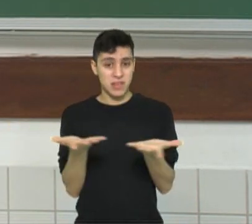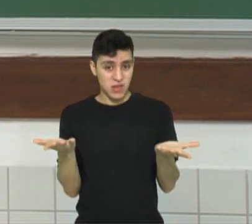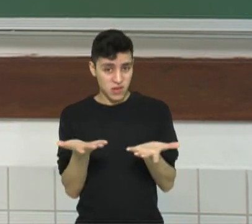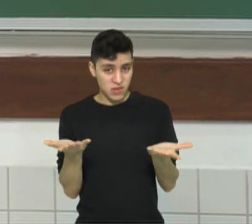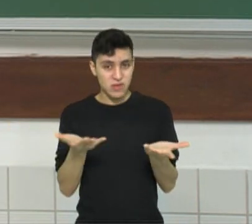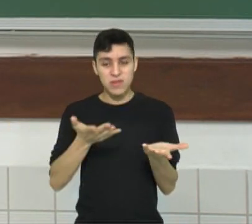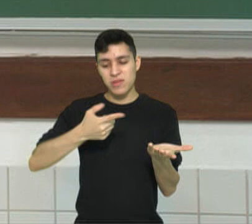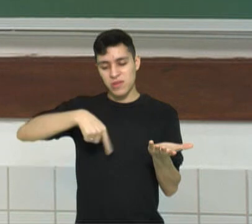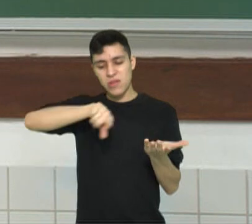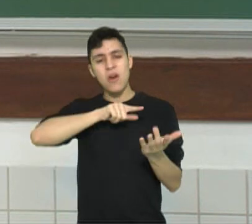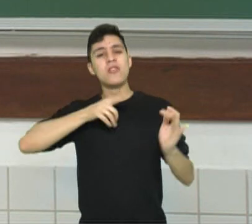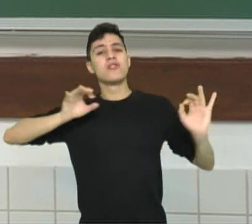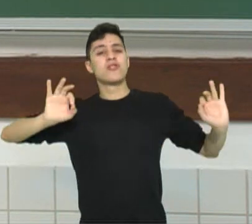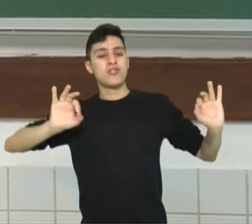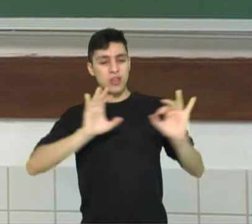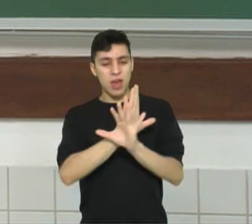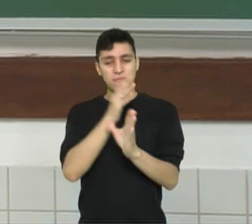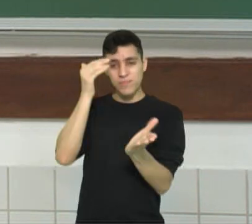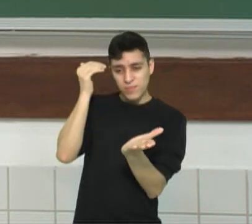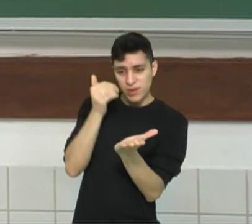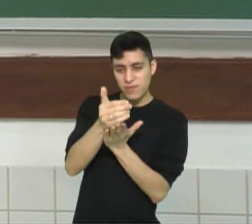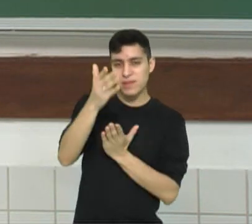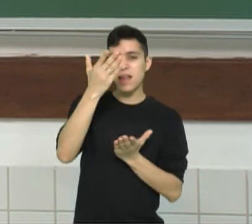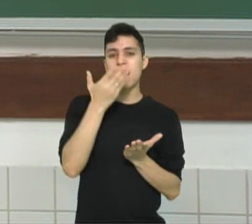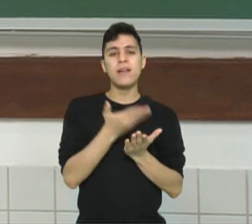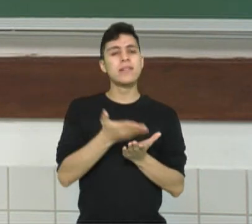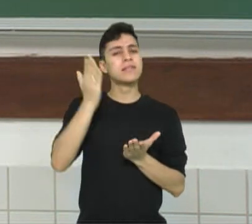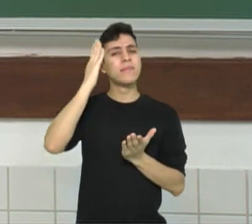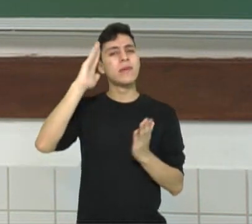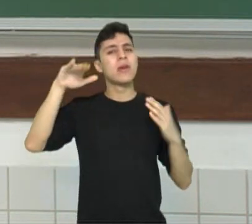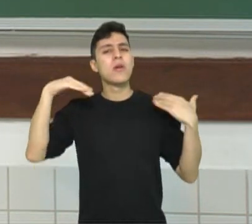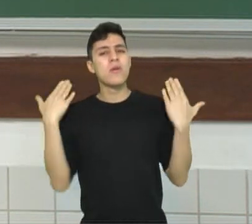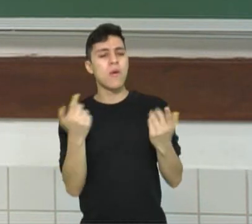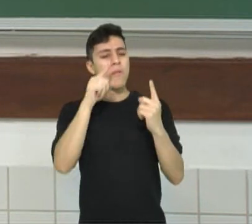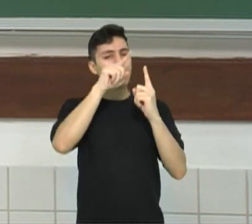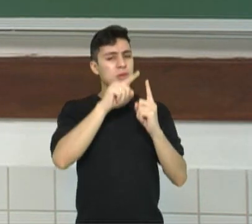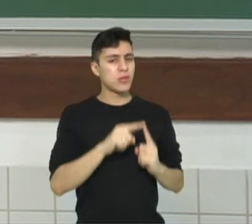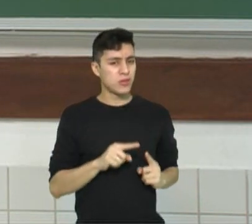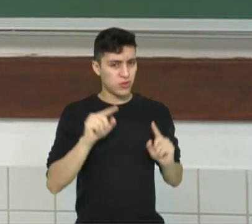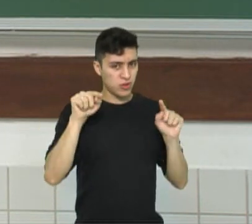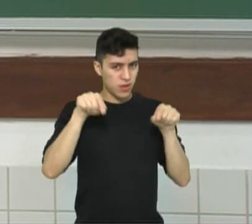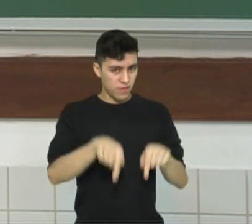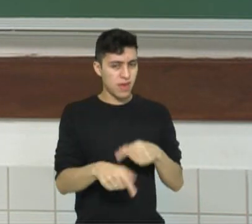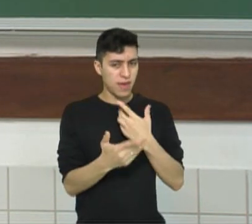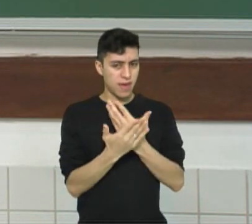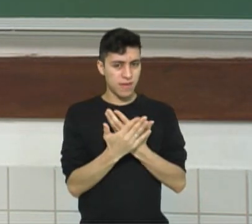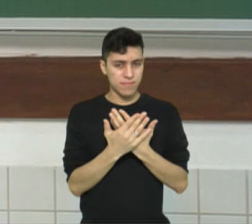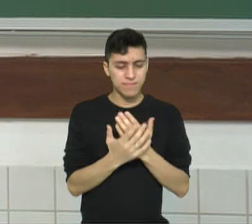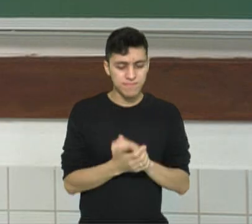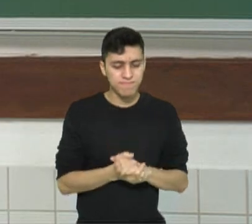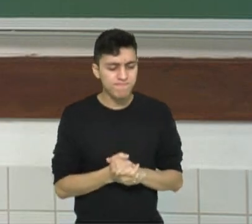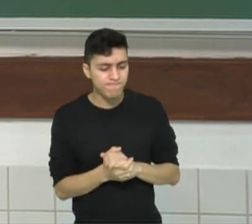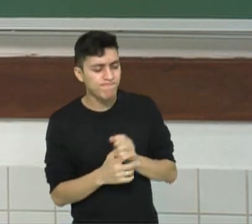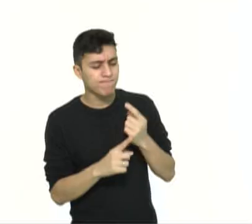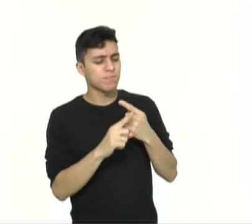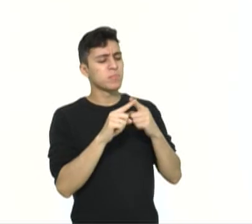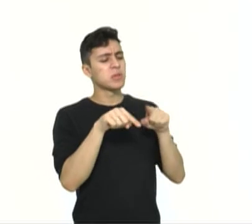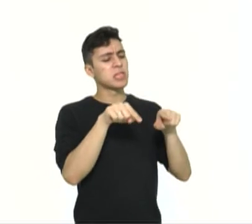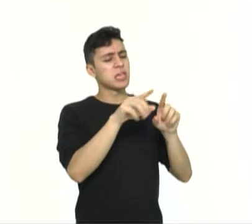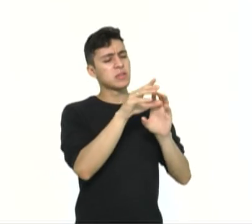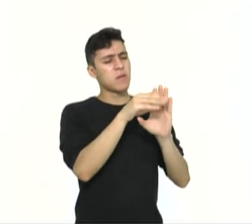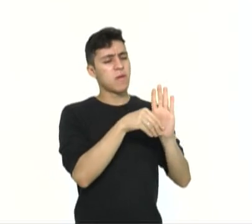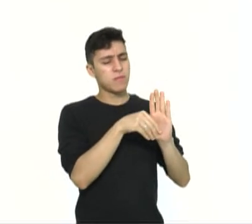agora a gente está pronto para ir para a nossa aula e saber quais são os objetivos da nossa aula. Por que a gente está estudando esse conteúdo?